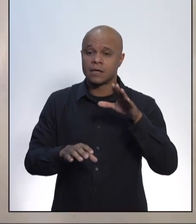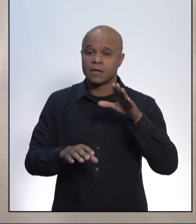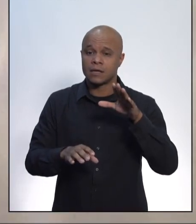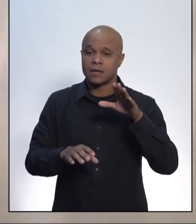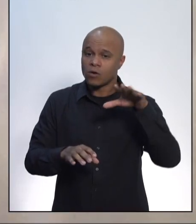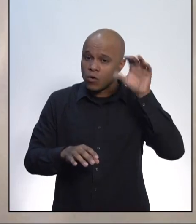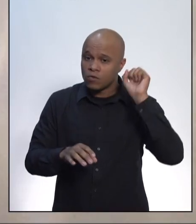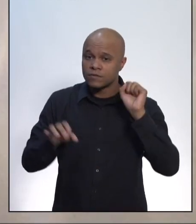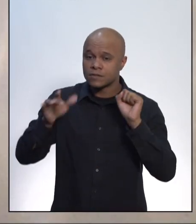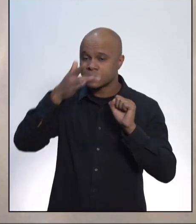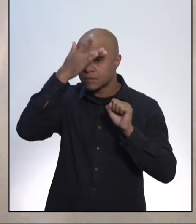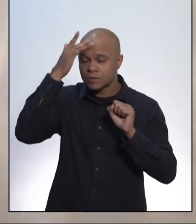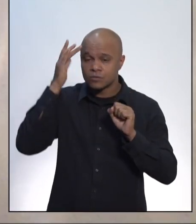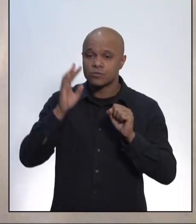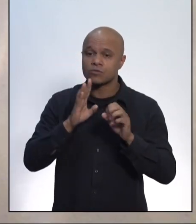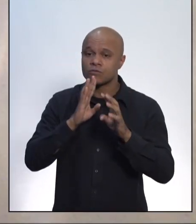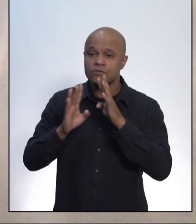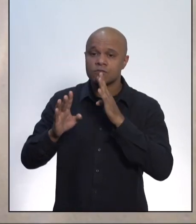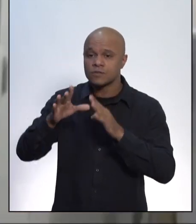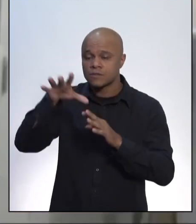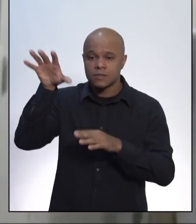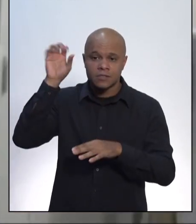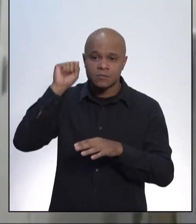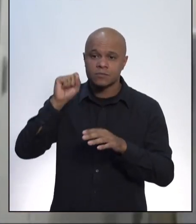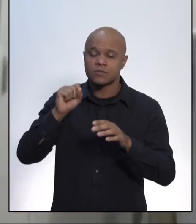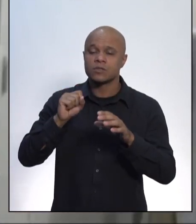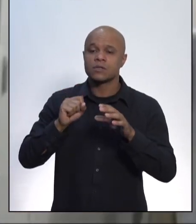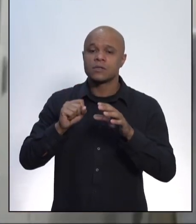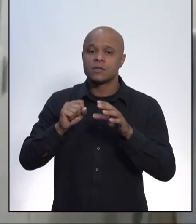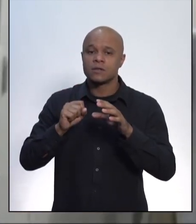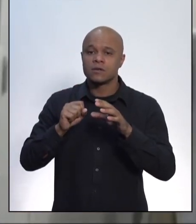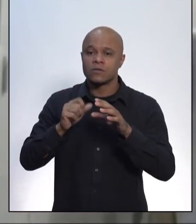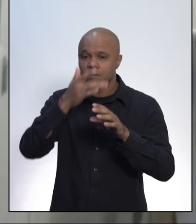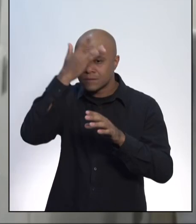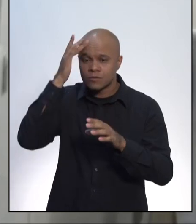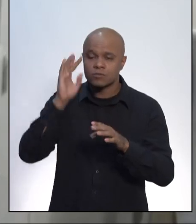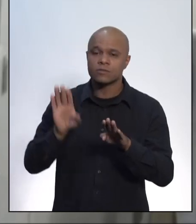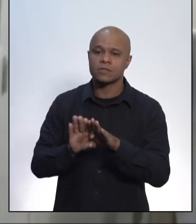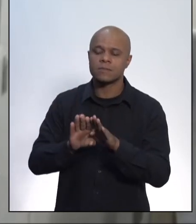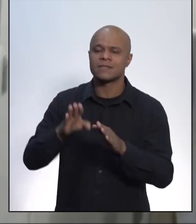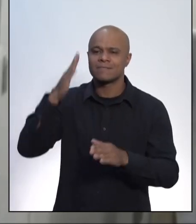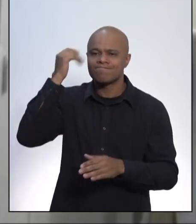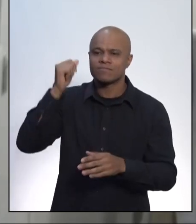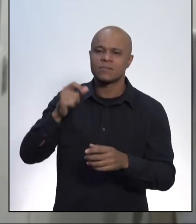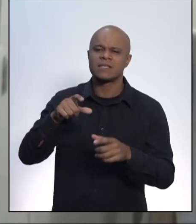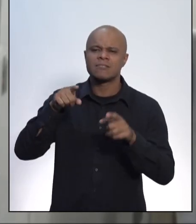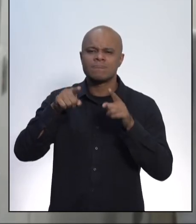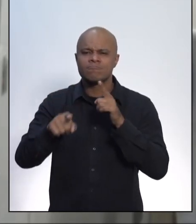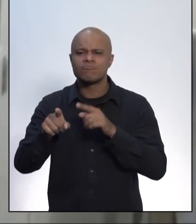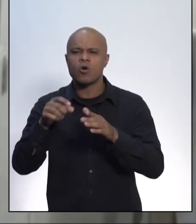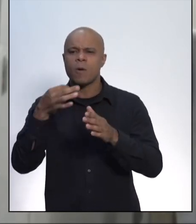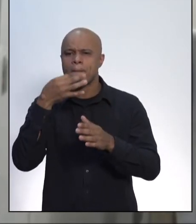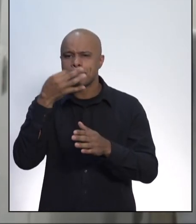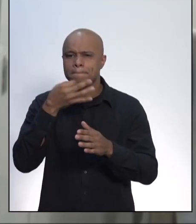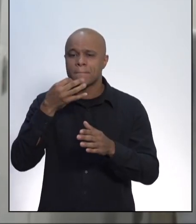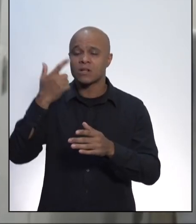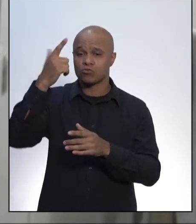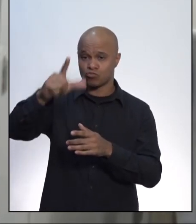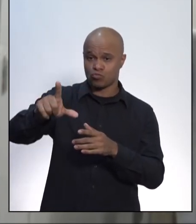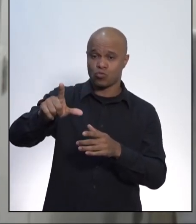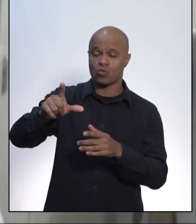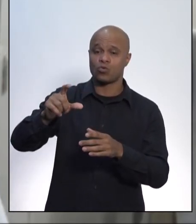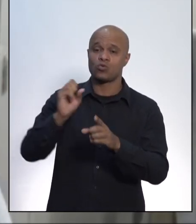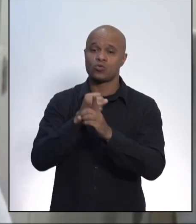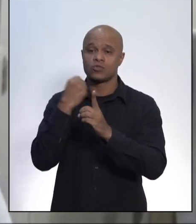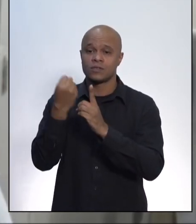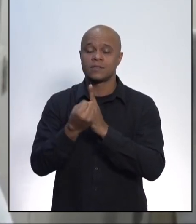Quando eu digo saber ouvir as pessoas, não é você saber realmente ouvir sei lá, a